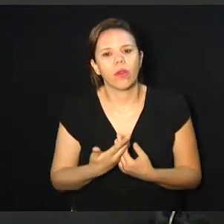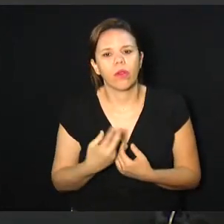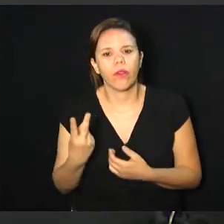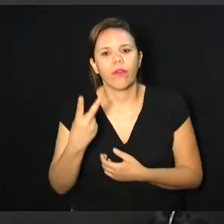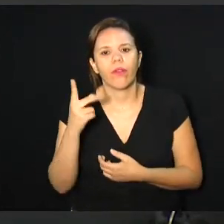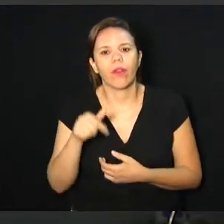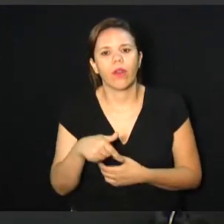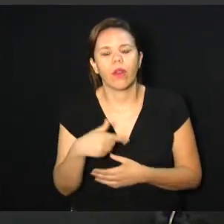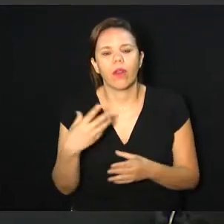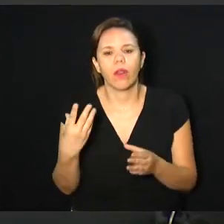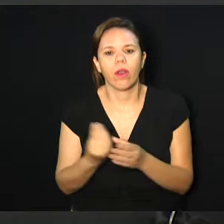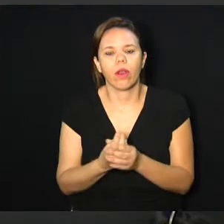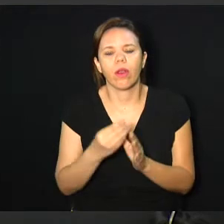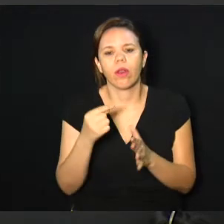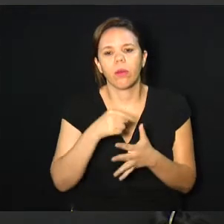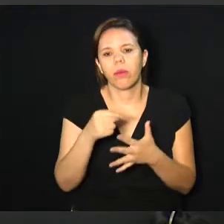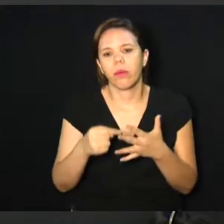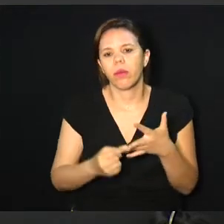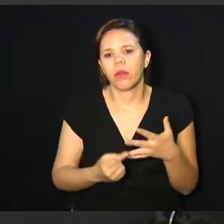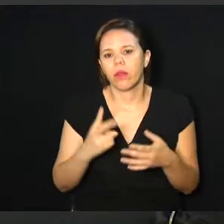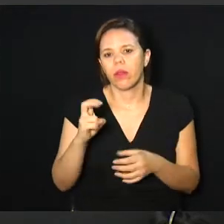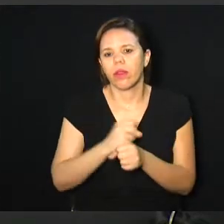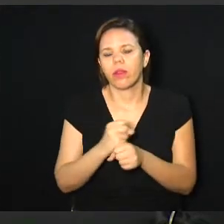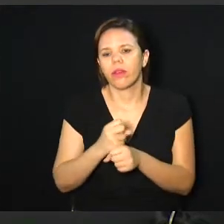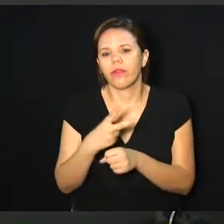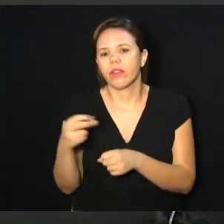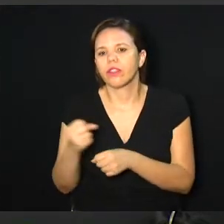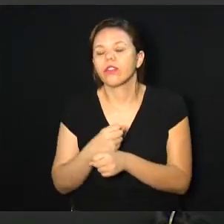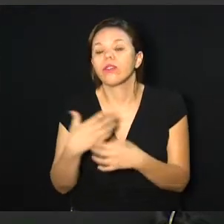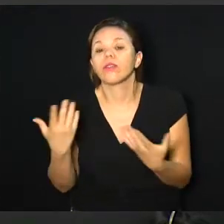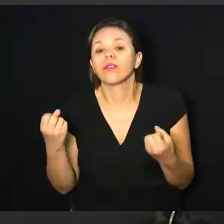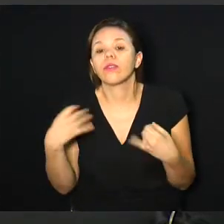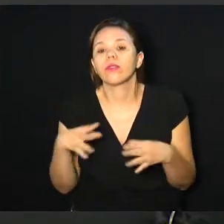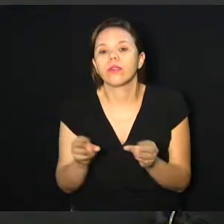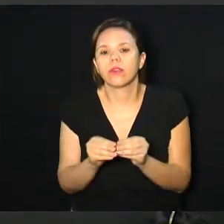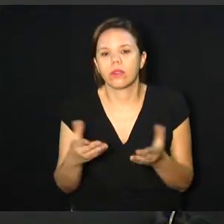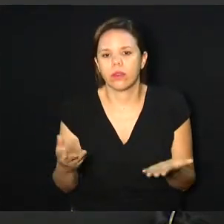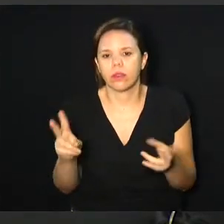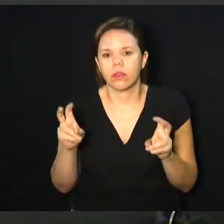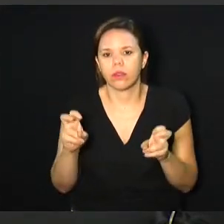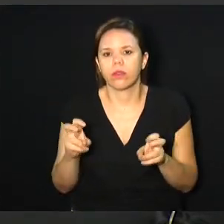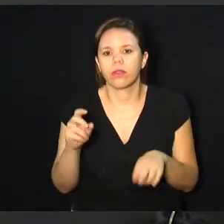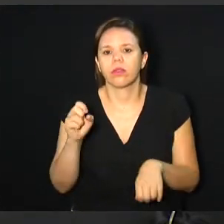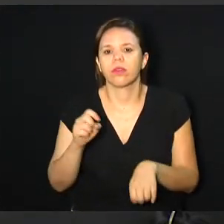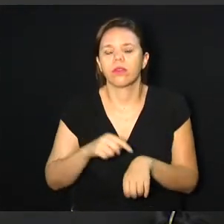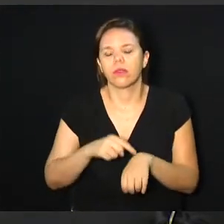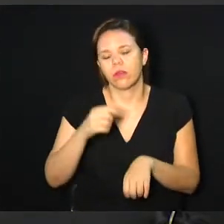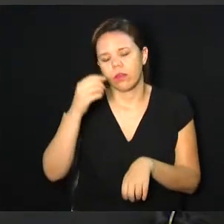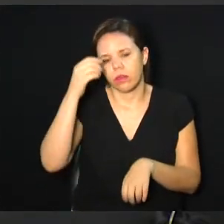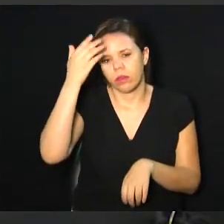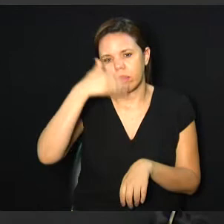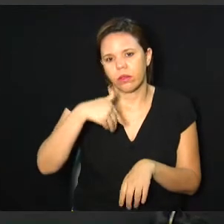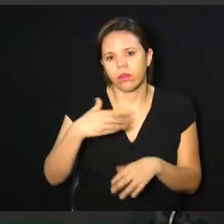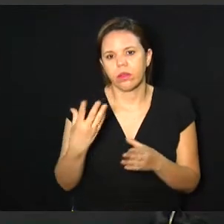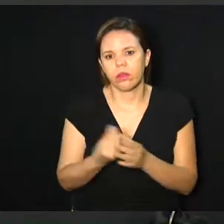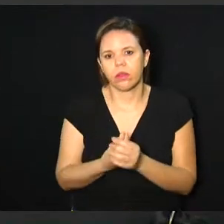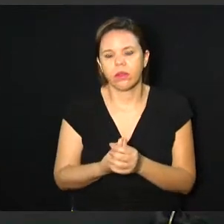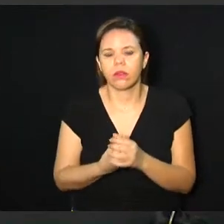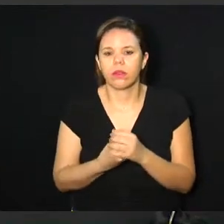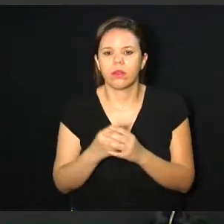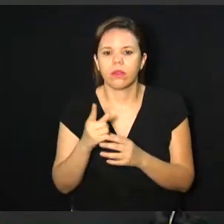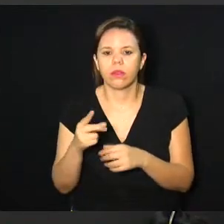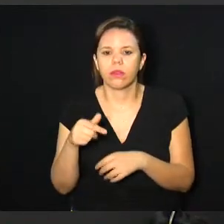valor é composto. Se é pelos 15 anos, 20 anos, dá uma explicação, materializar melhor como que é composto